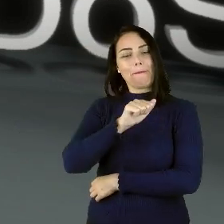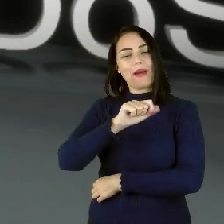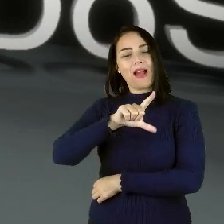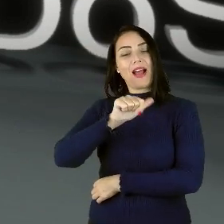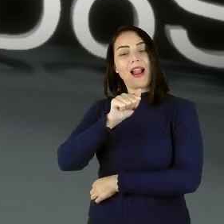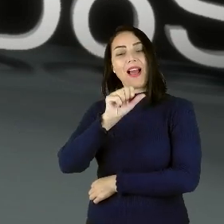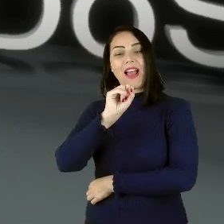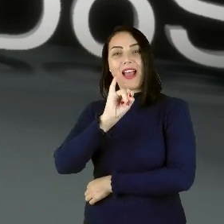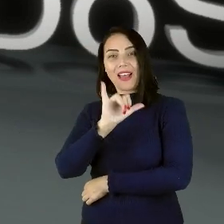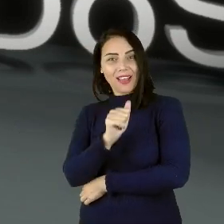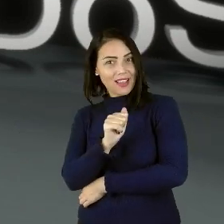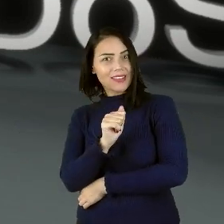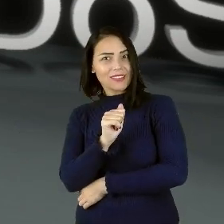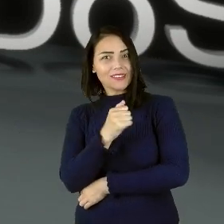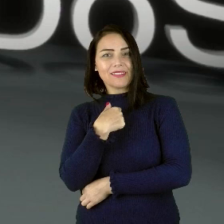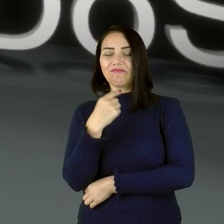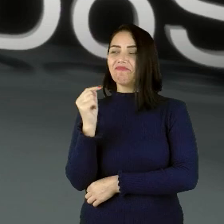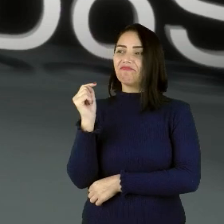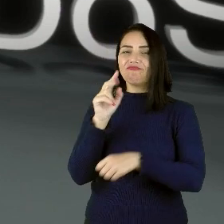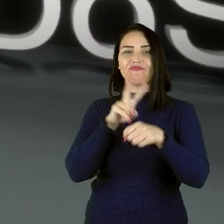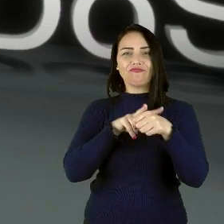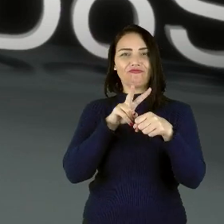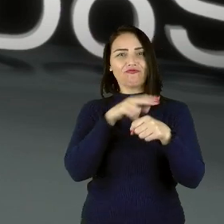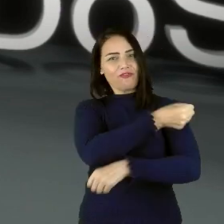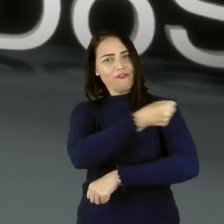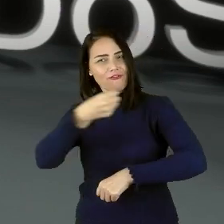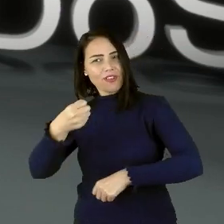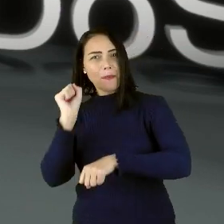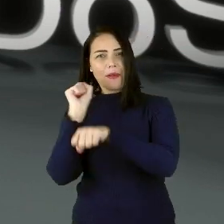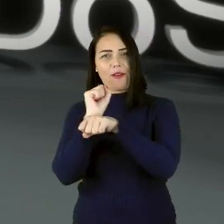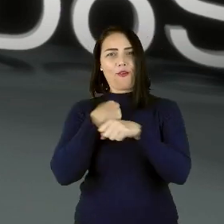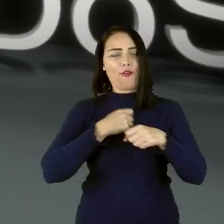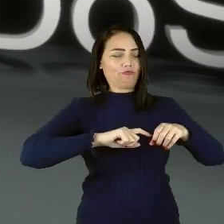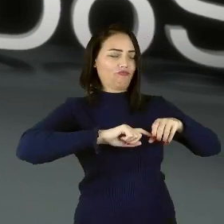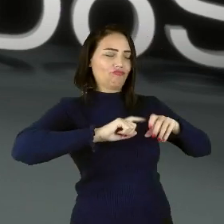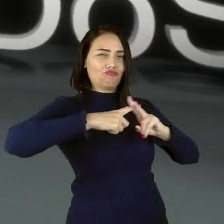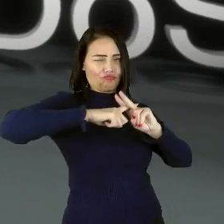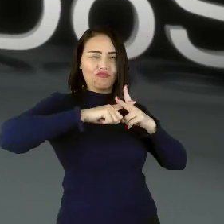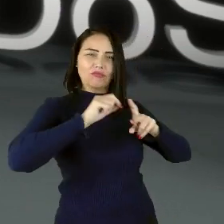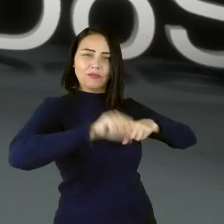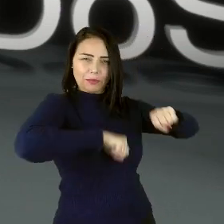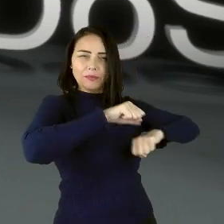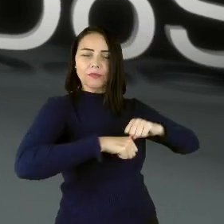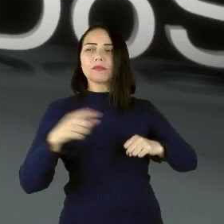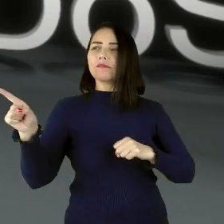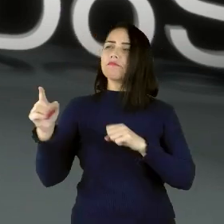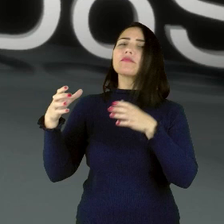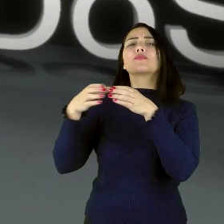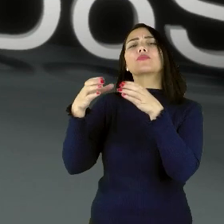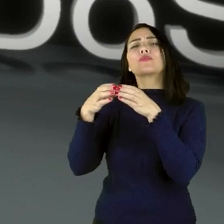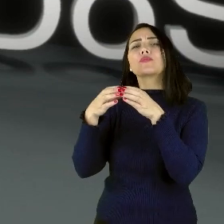van parou enquanto eu consertava o pneu furado da bicicleta. Era um grupo de indianos que visitavam parentes que lá